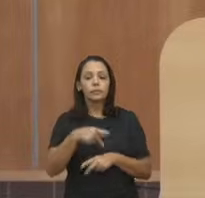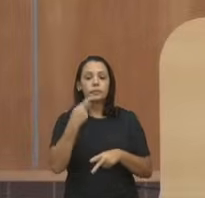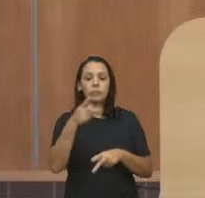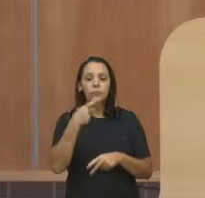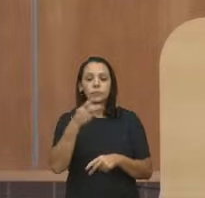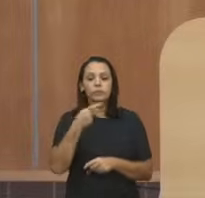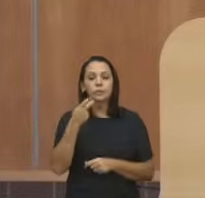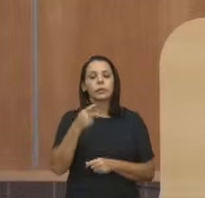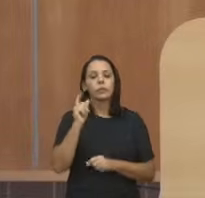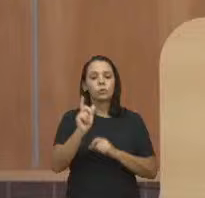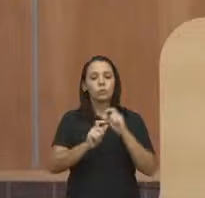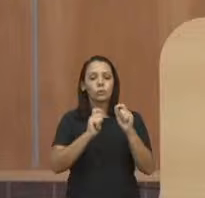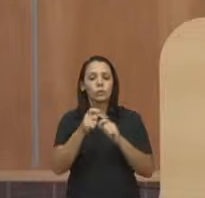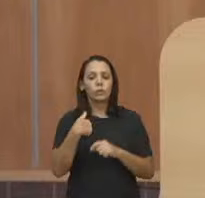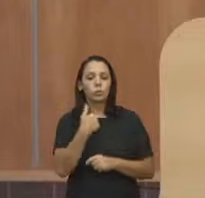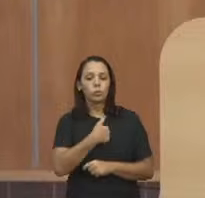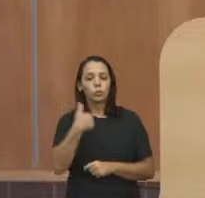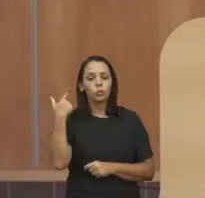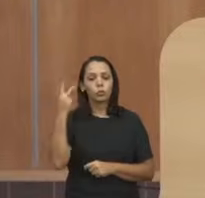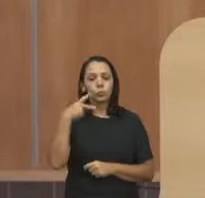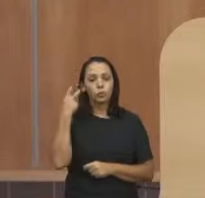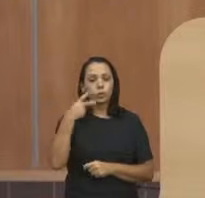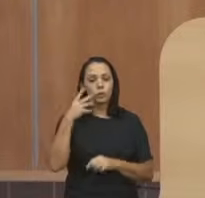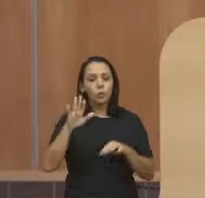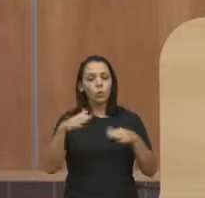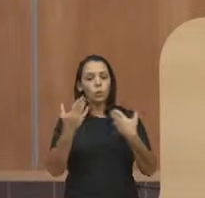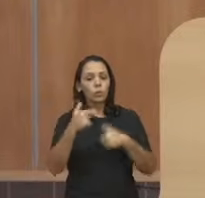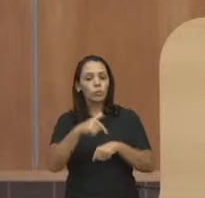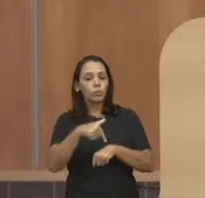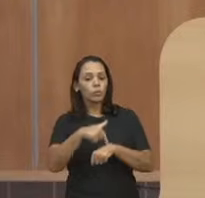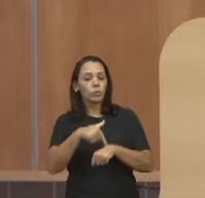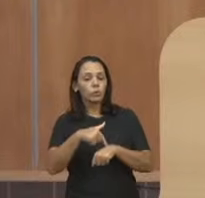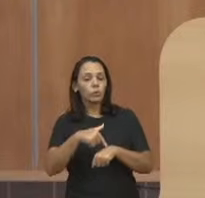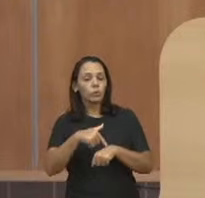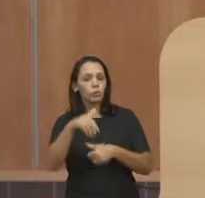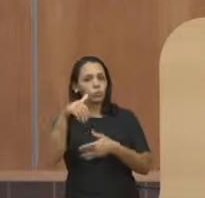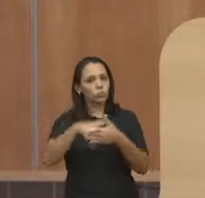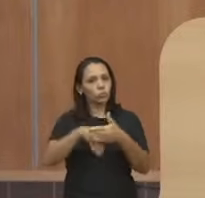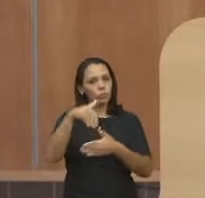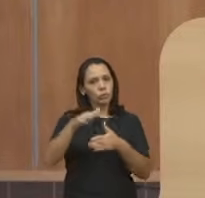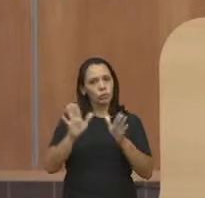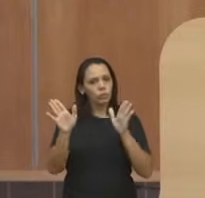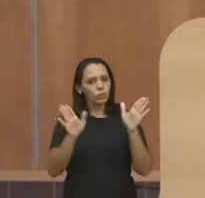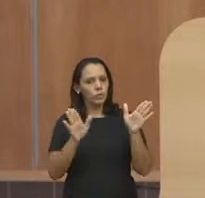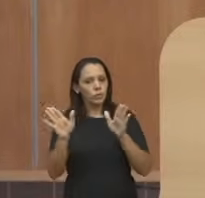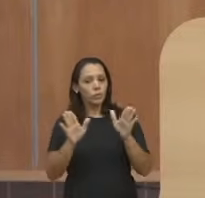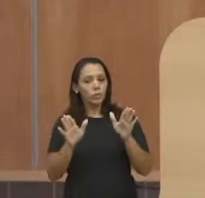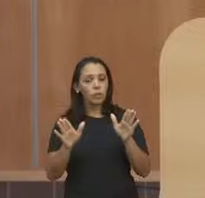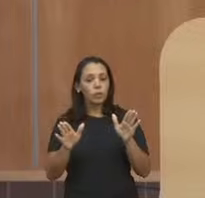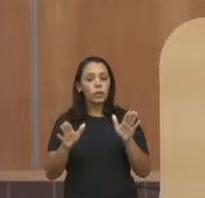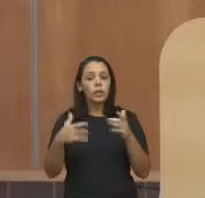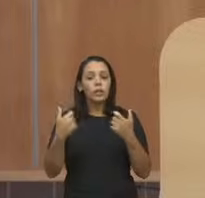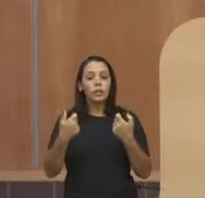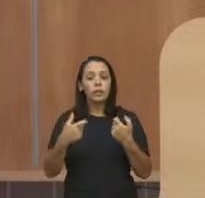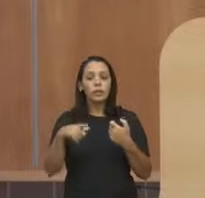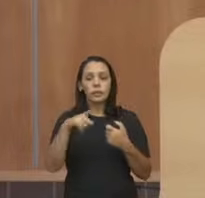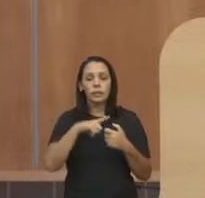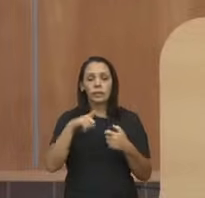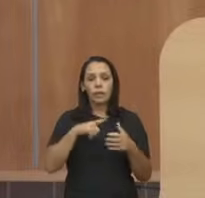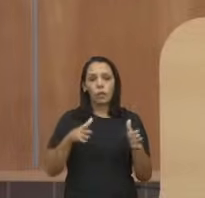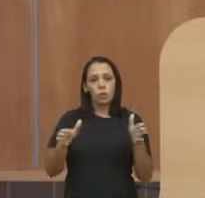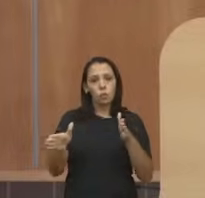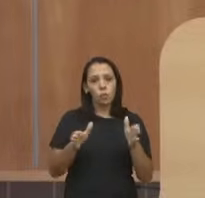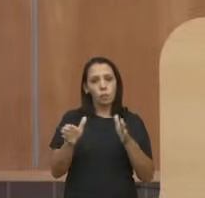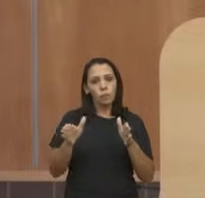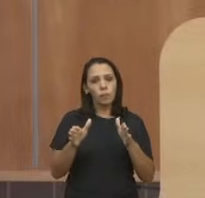casa, eu acho que nós, enquanto vereador, quando tem eleição, e a gente tem um prazo e um momento para fazer oposição, para criticar, e essa luta